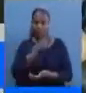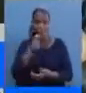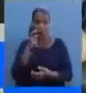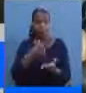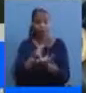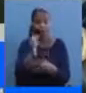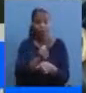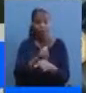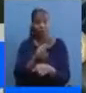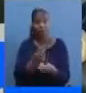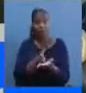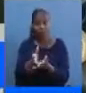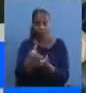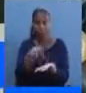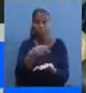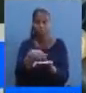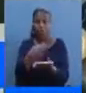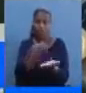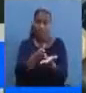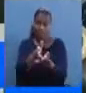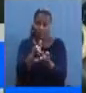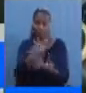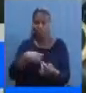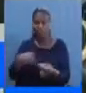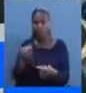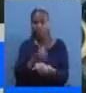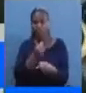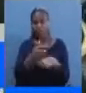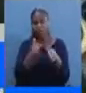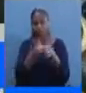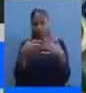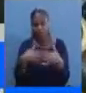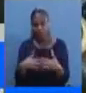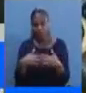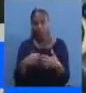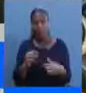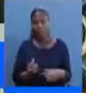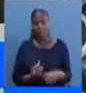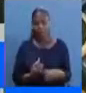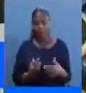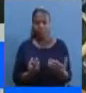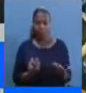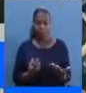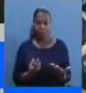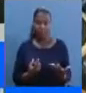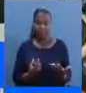pendências mantém-se. E nós temos estado a trabalhar com os sindicatos no sentido de